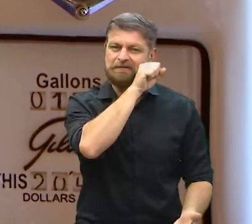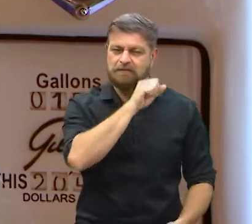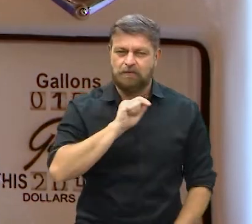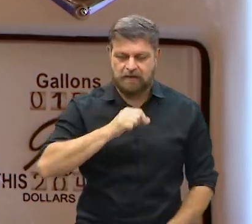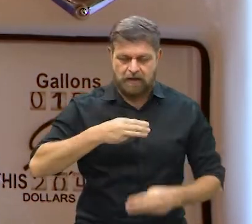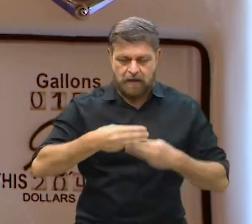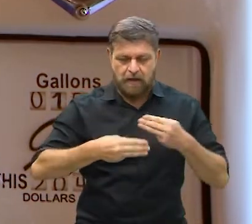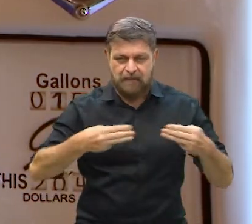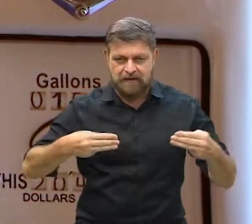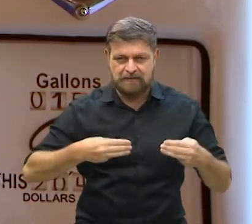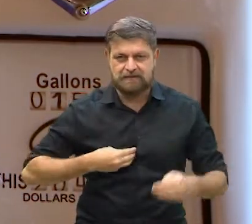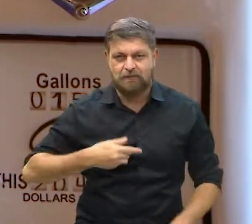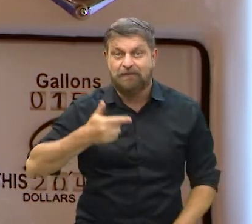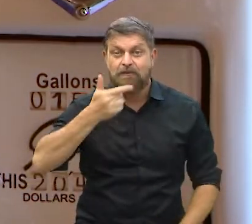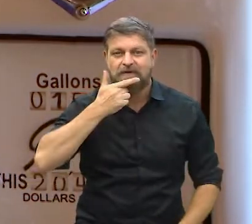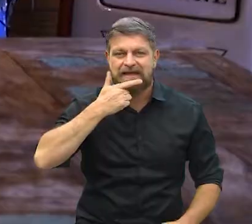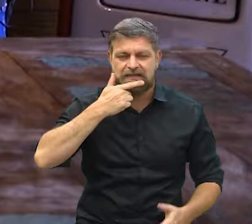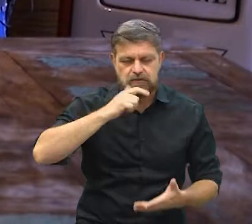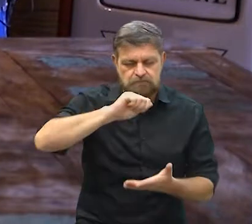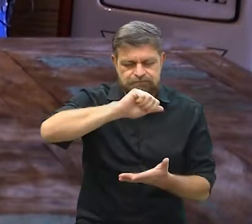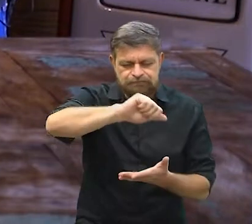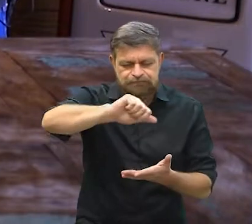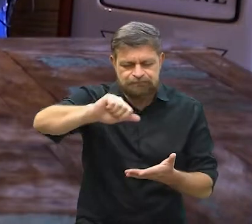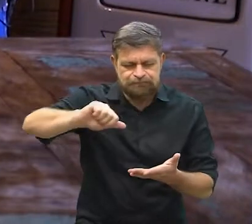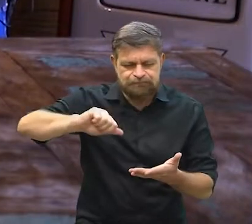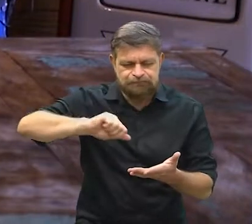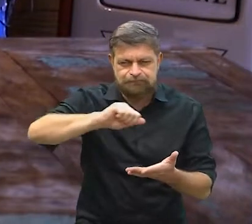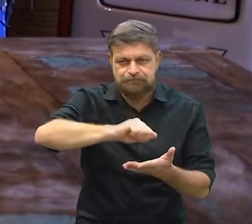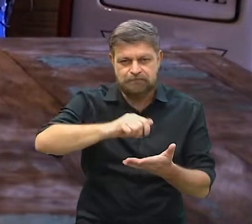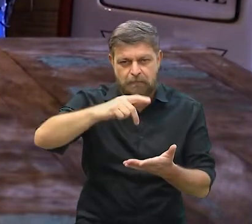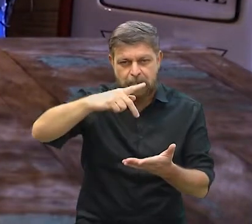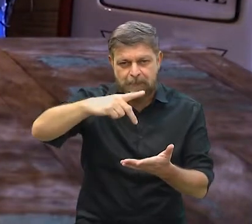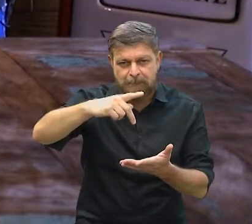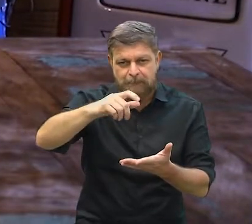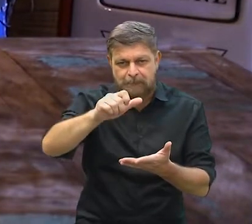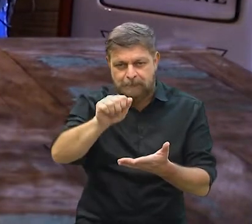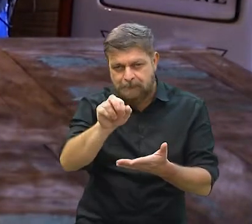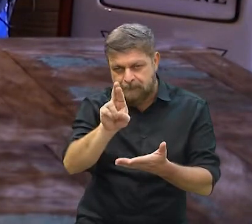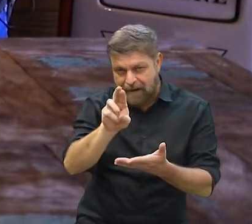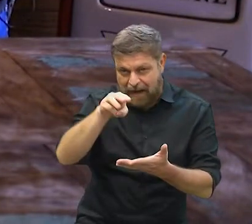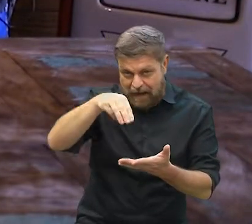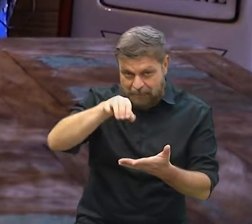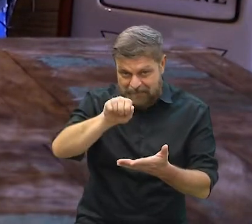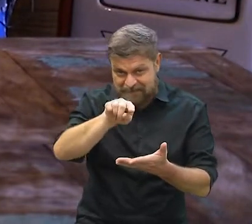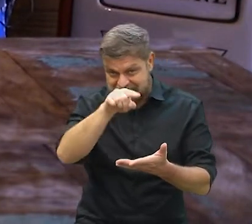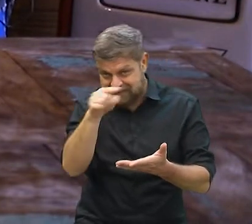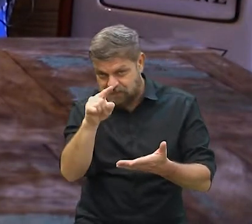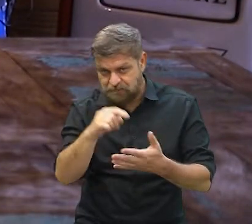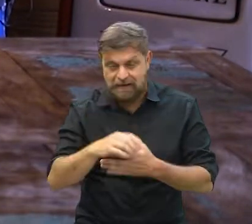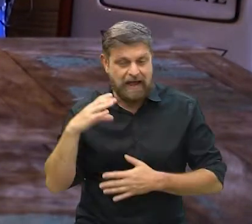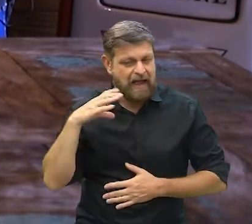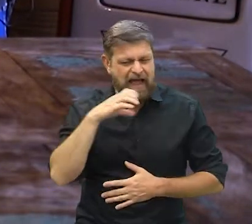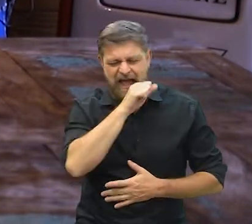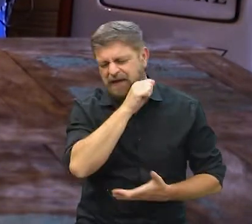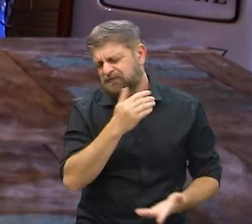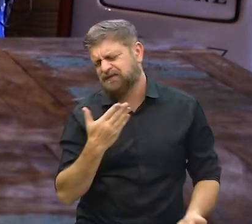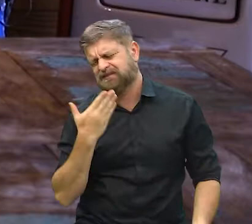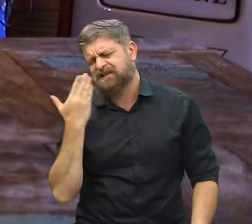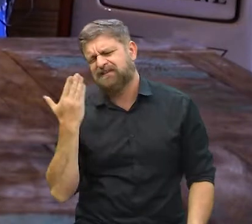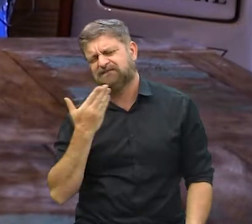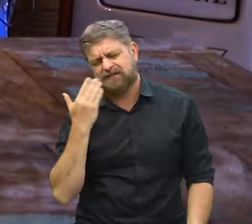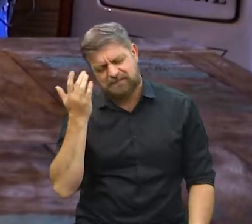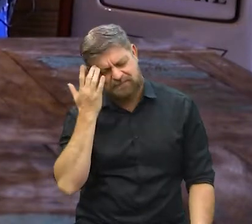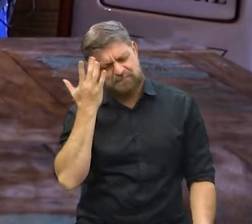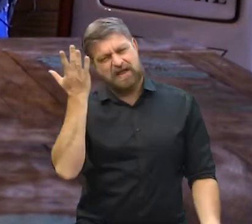o talharim no molho parmesão. Olha só, e é fácil, né? É fácil, é rápido, né? Rápido. Muito rápido para